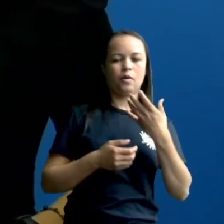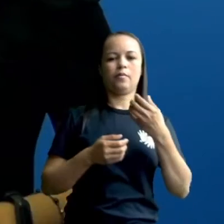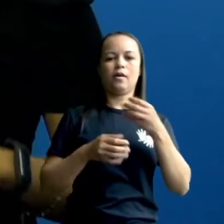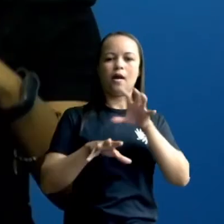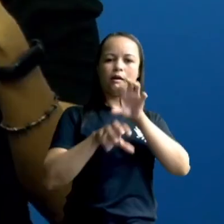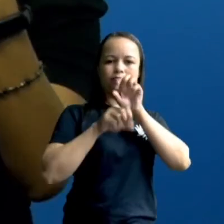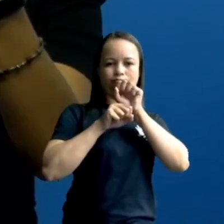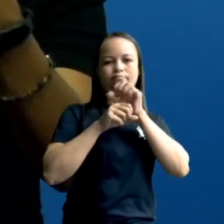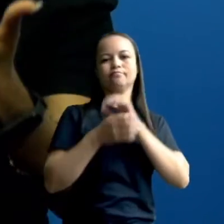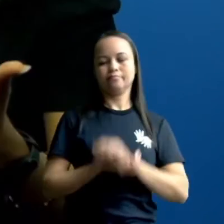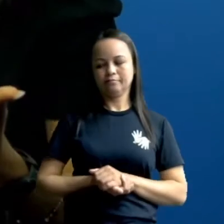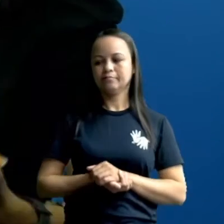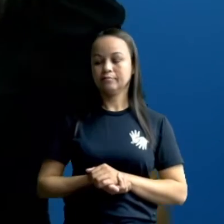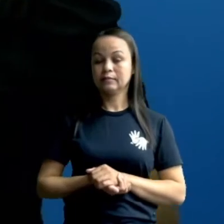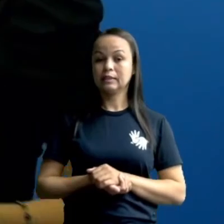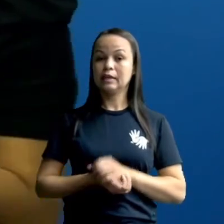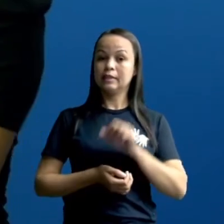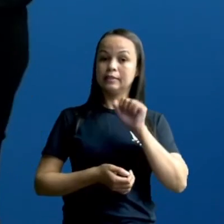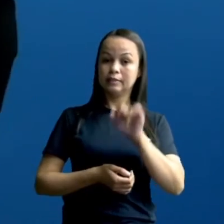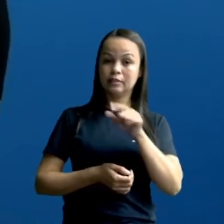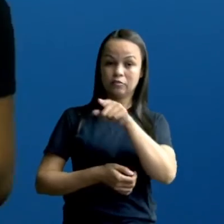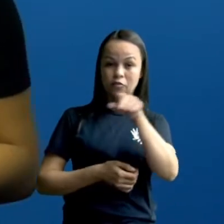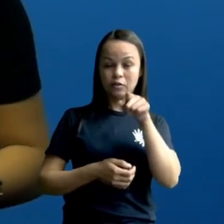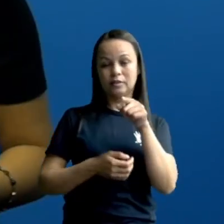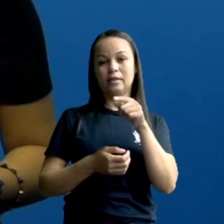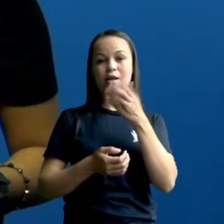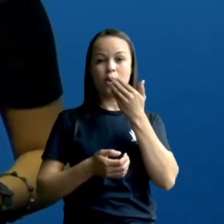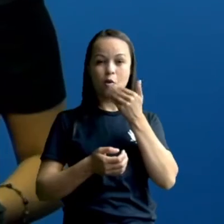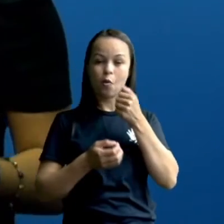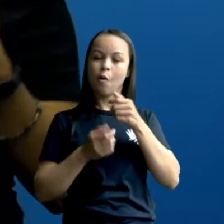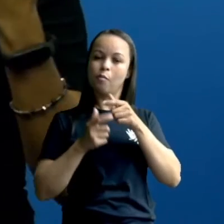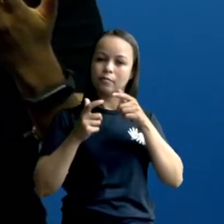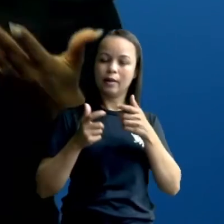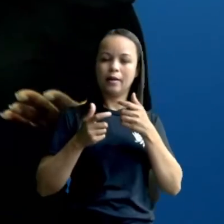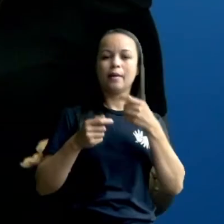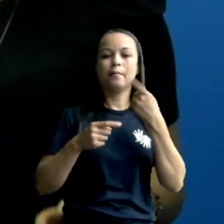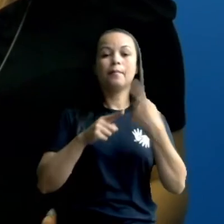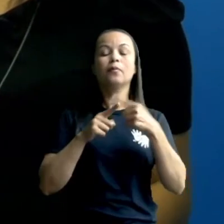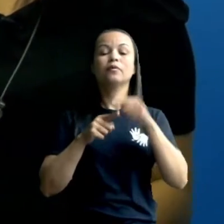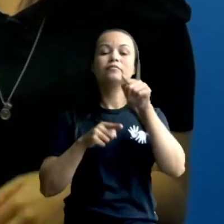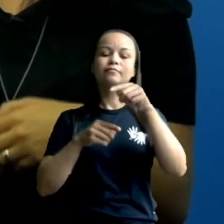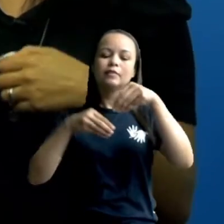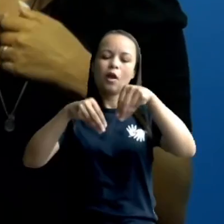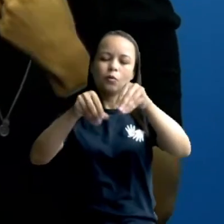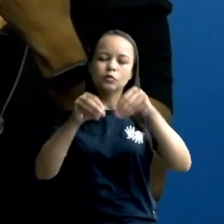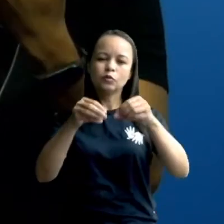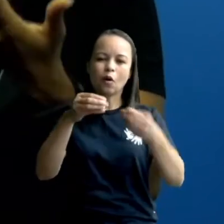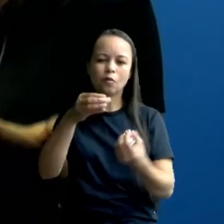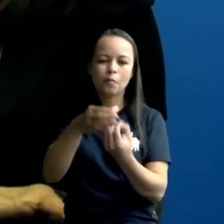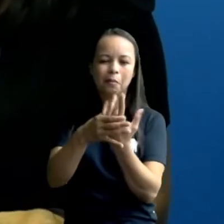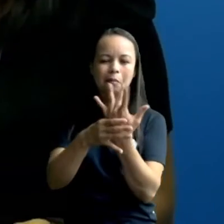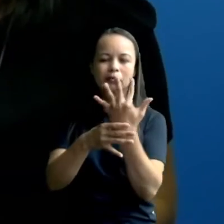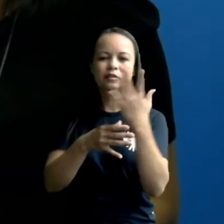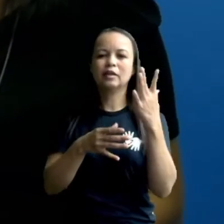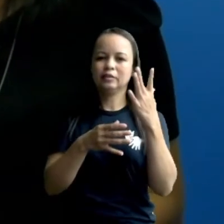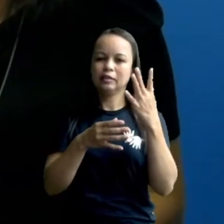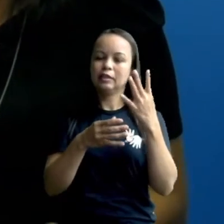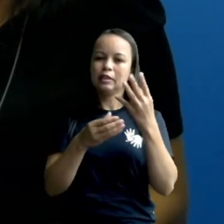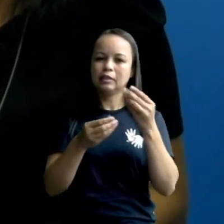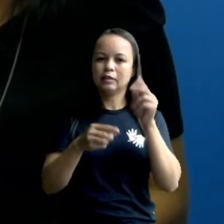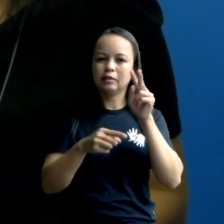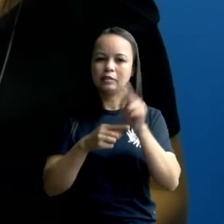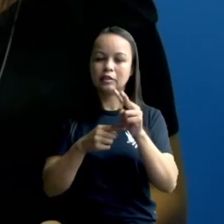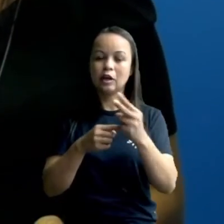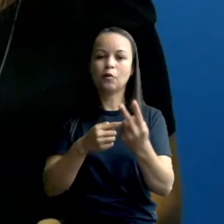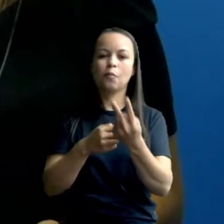ok? E se você se alimenta bem, é porque você tem um solo muito produtivo, que lhe dá a oportunidade de servir esse alimento